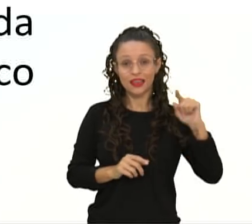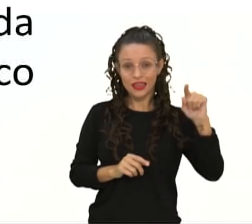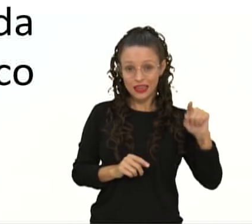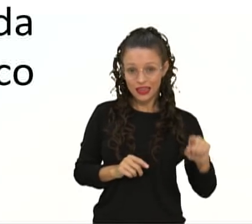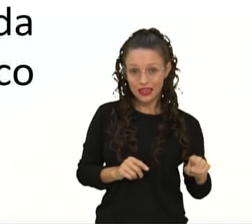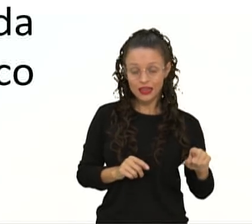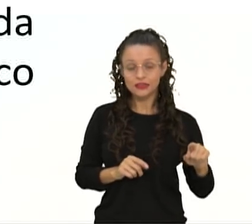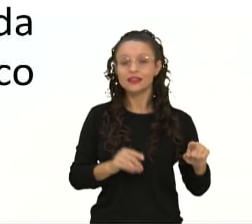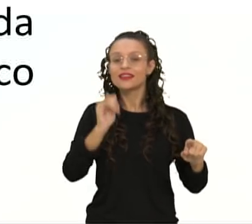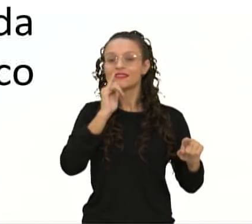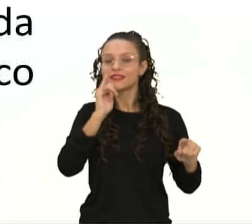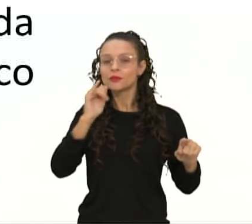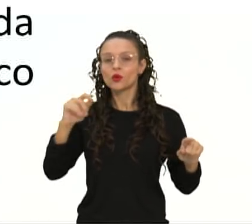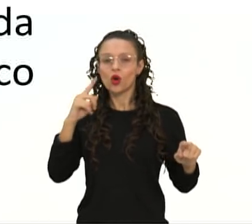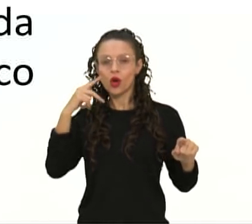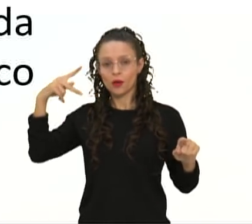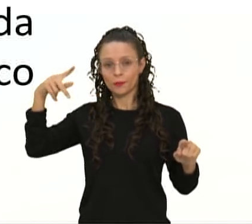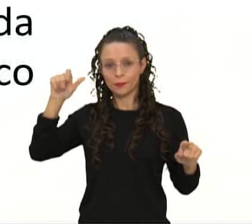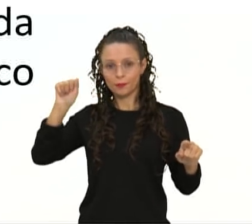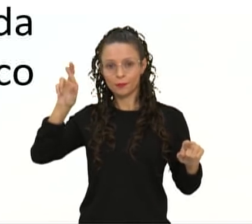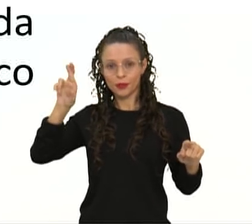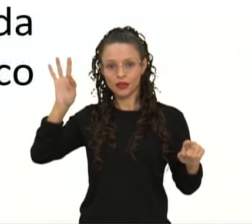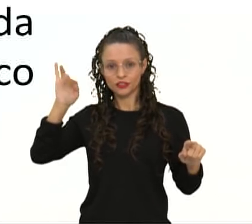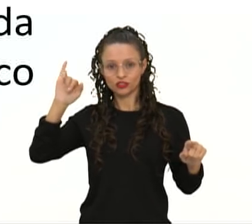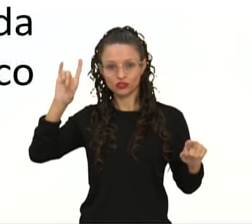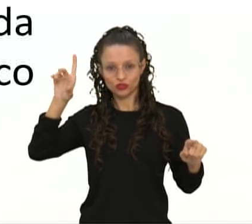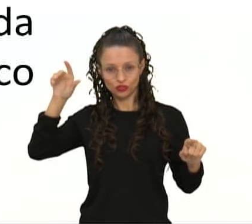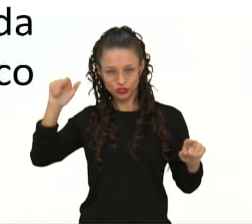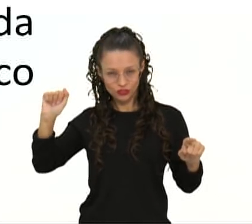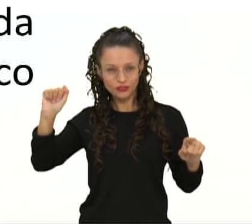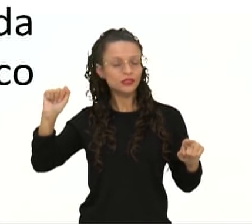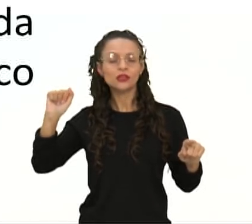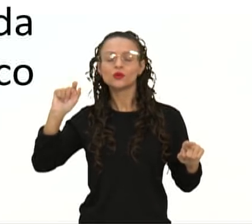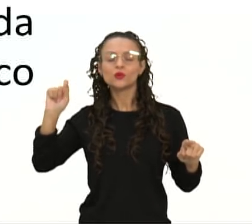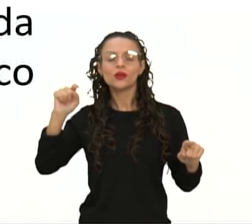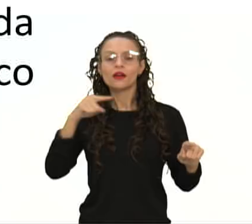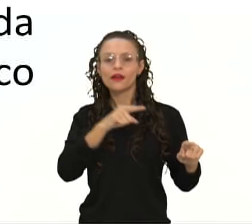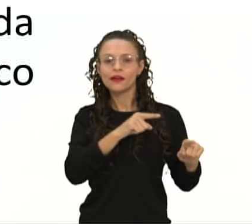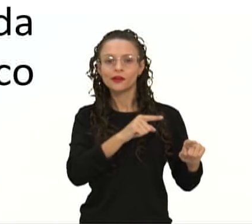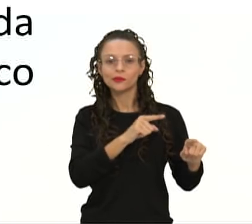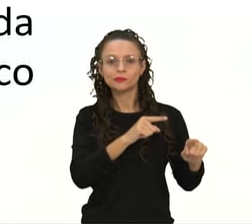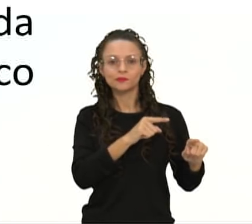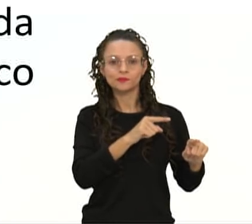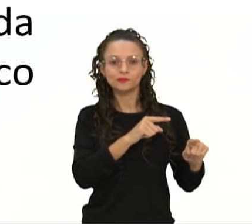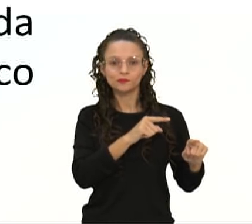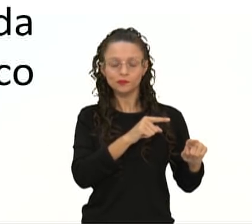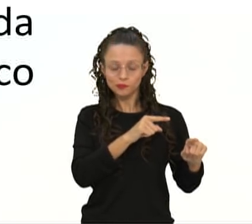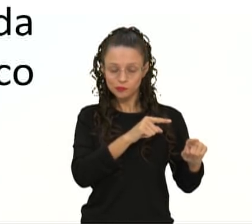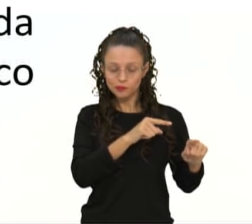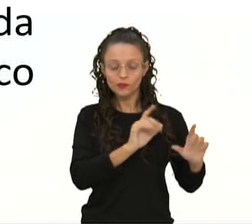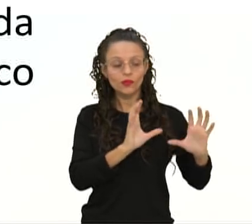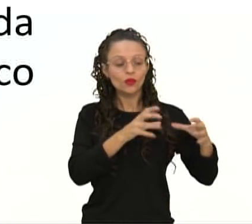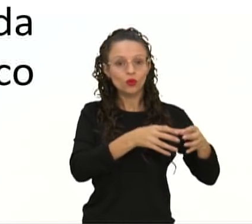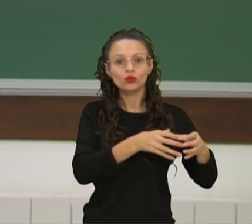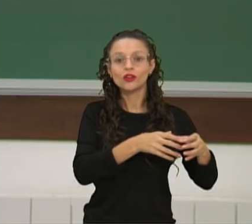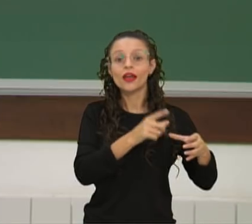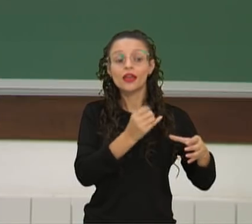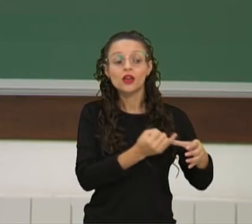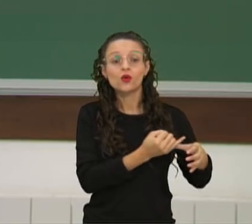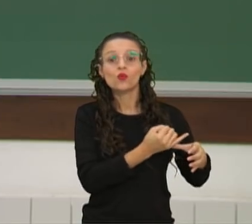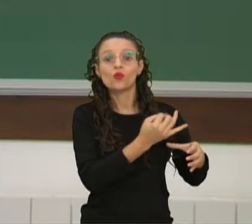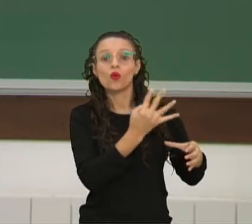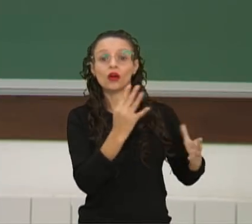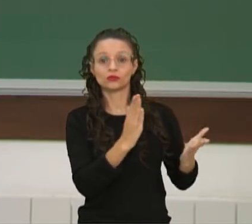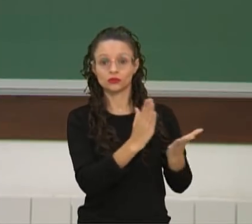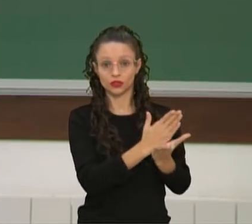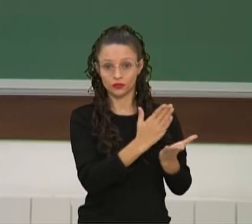né, no meu exemplo anterior, se eu fosse considerar esse exemplo, o meu conjunto de partida é a quantidade de livros